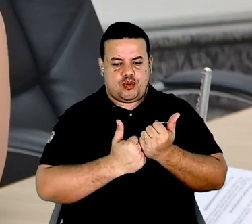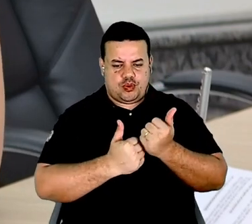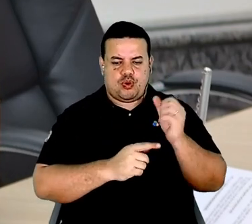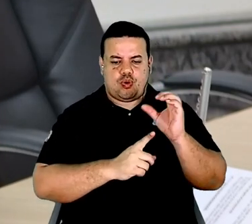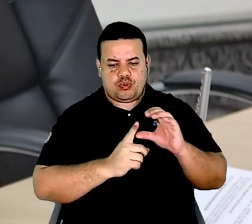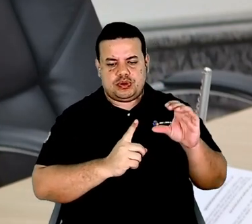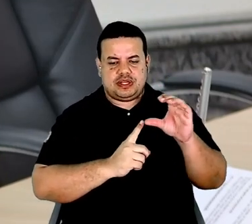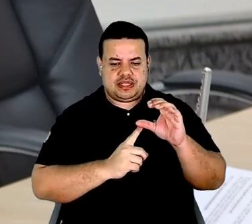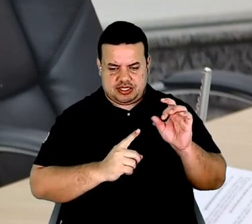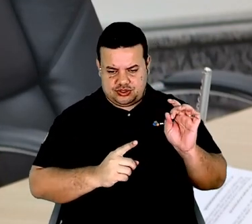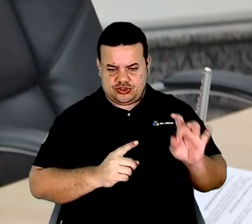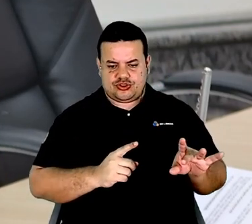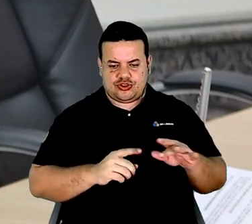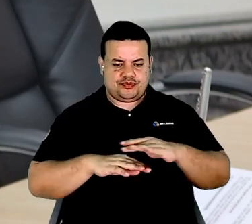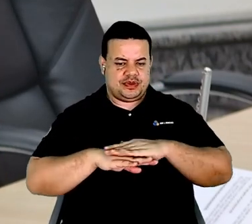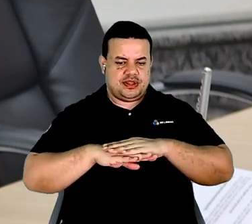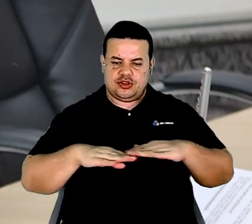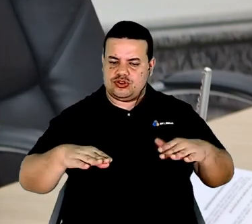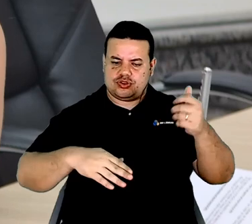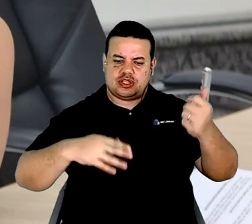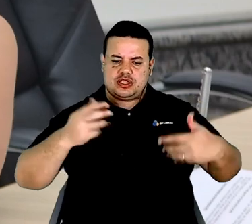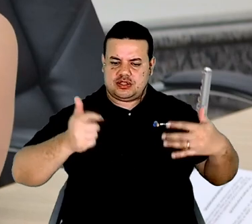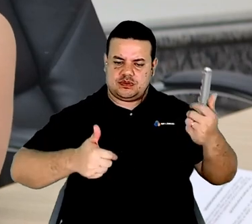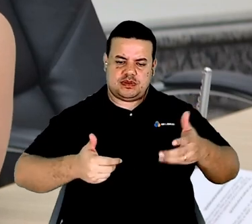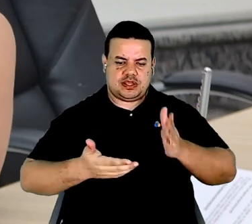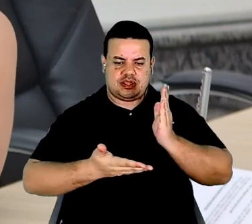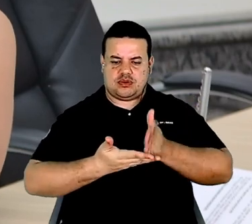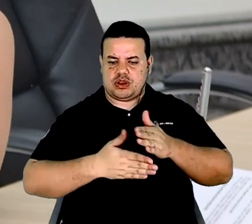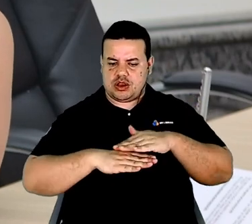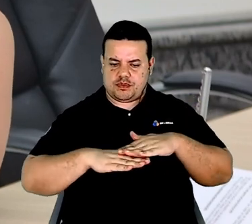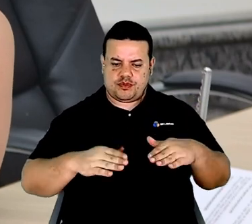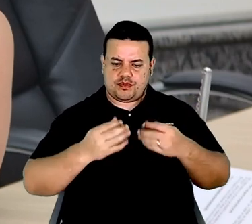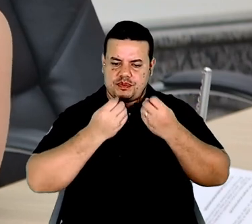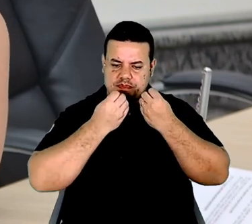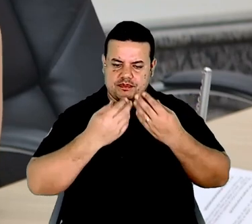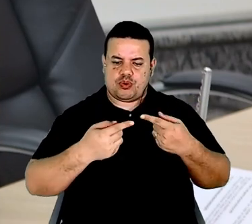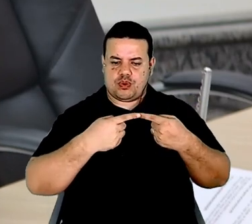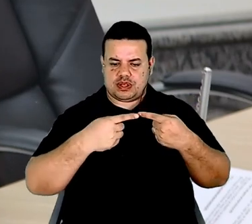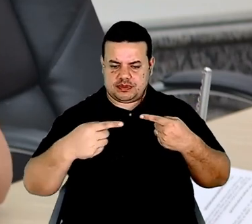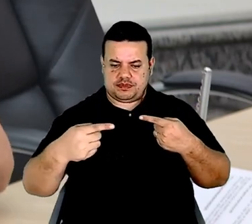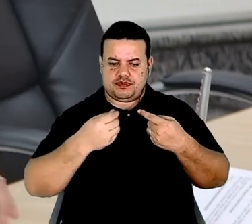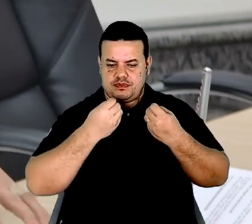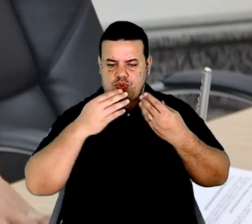apenas. Seriam essas as minhas considerações. Tenham todos uma excelente tarde. Obrigada.